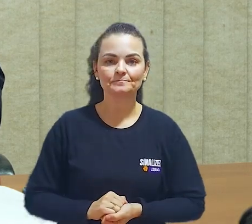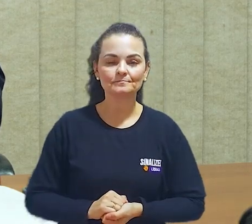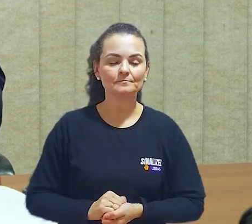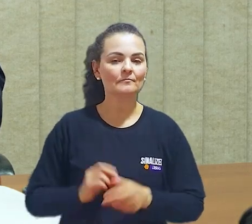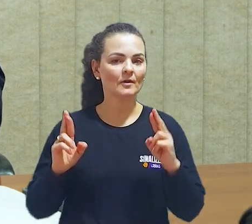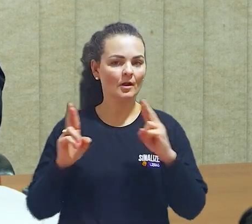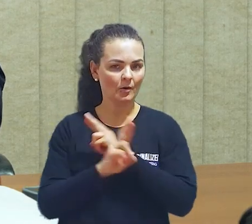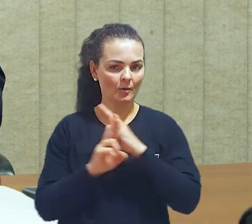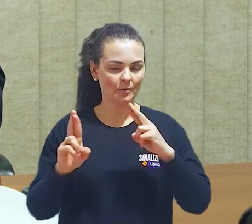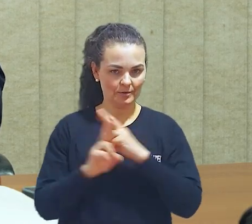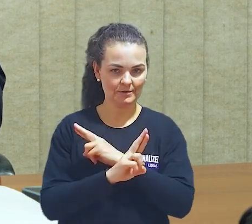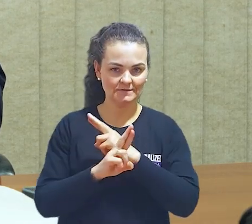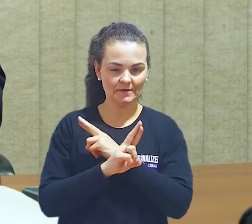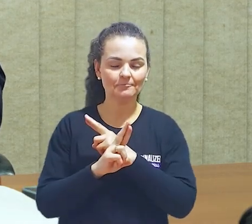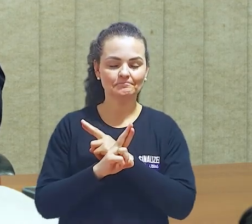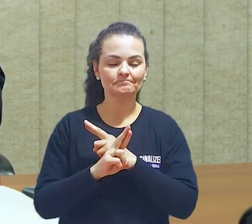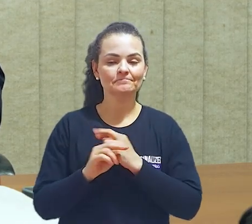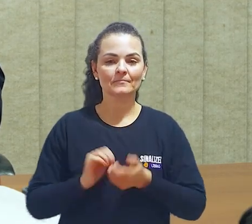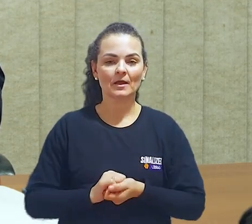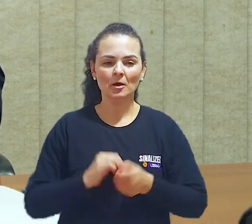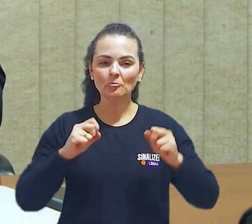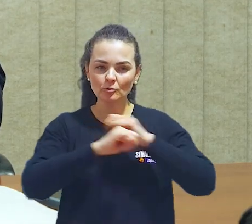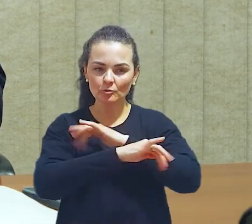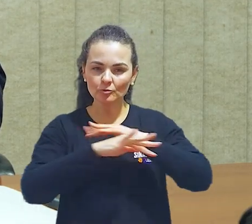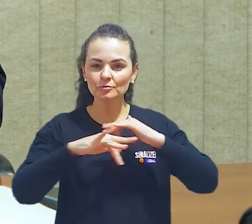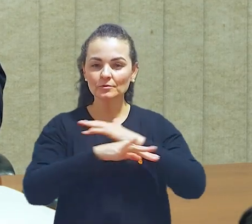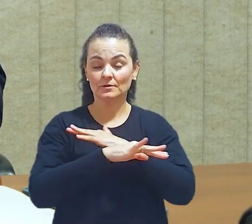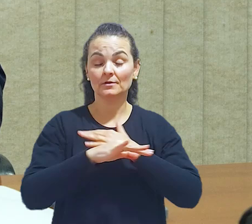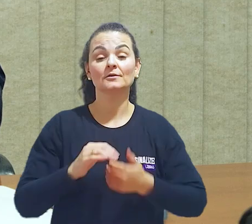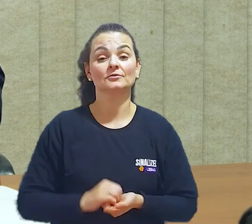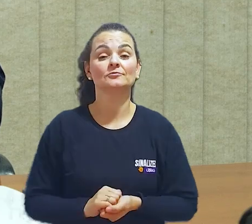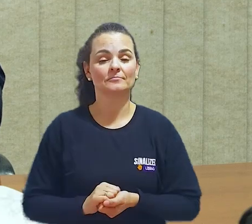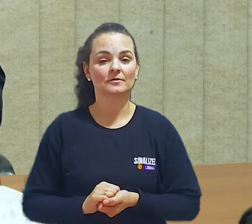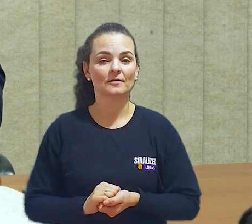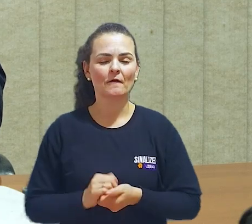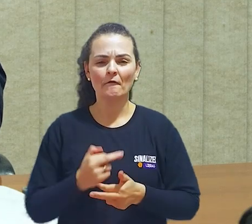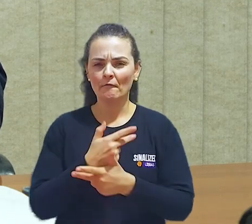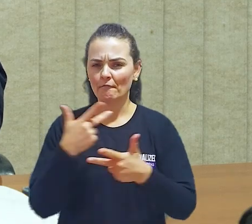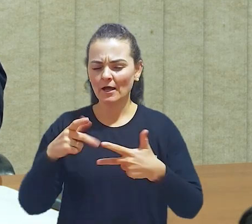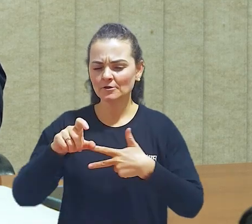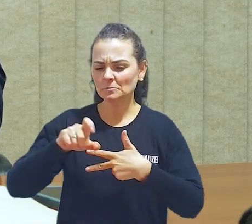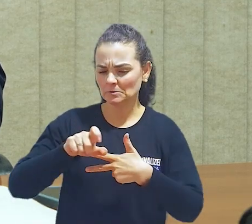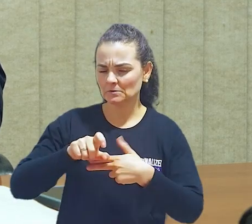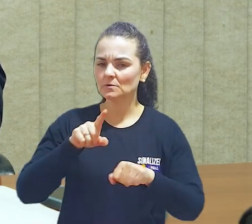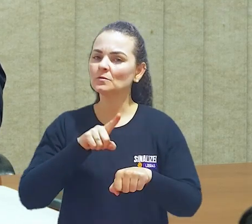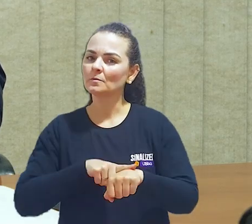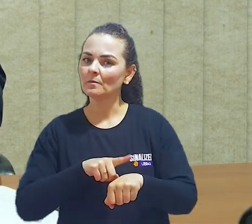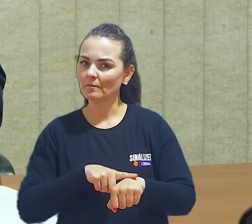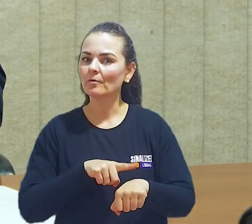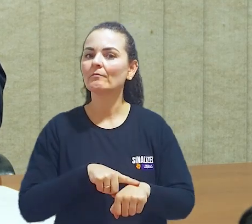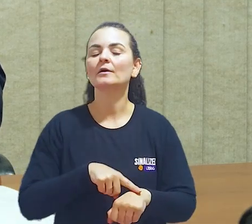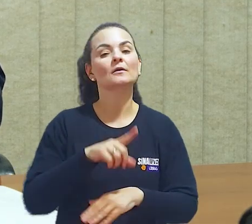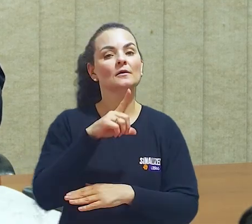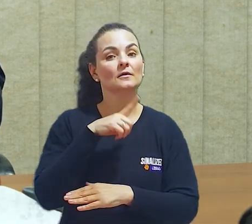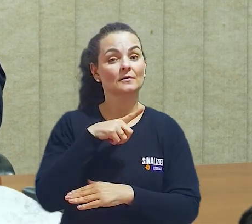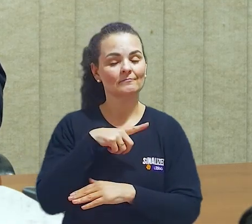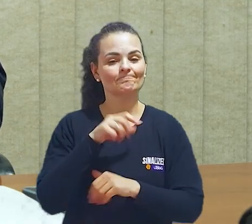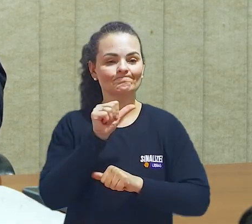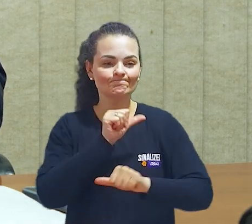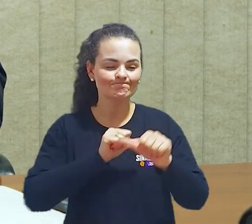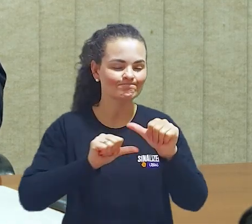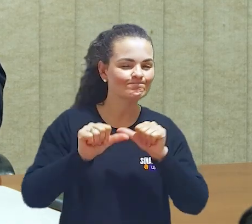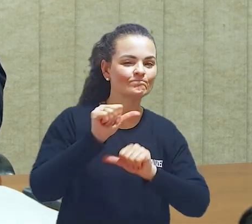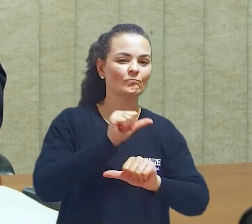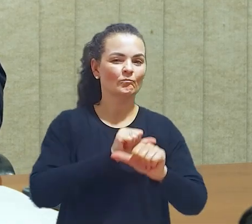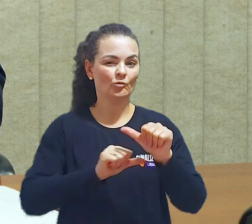à mobilidade urbana, eu percebo que em muitos momentos o Executivo tem feito mudanças